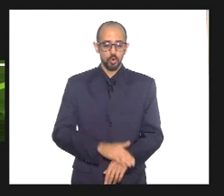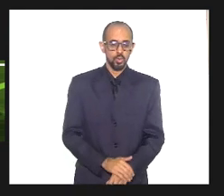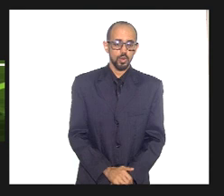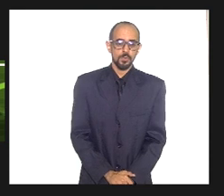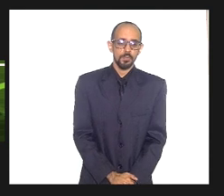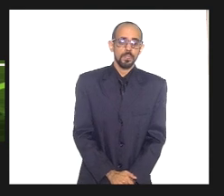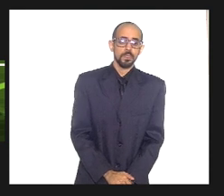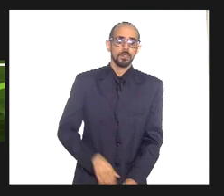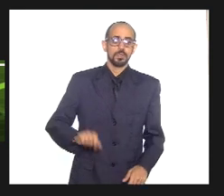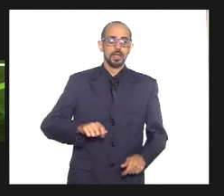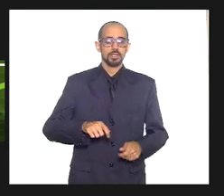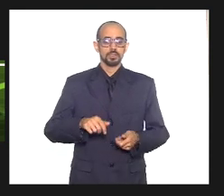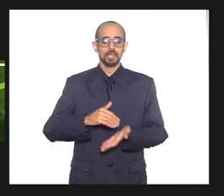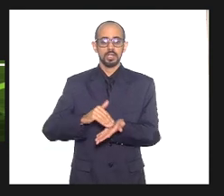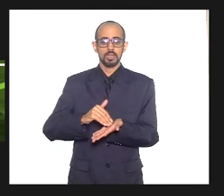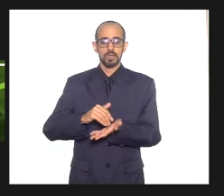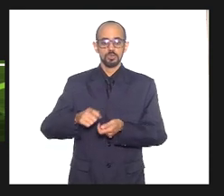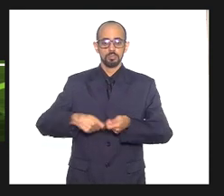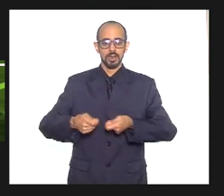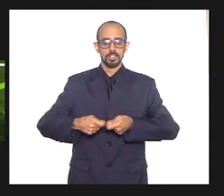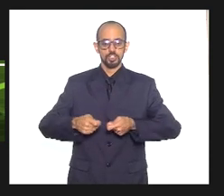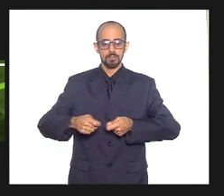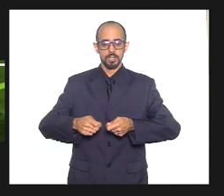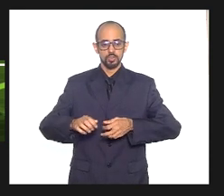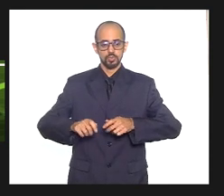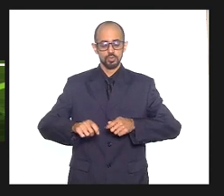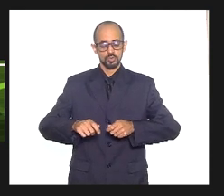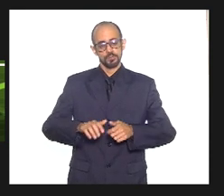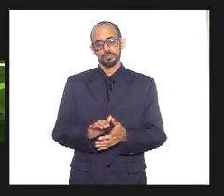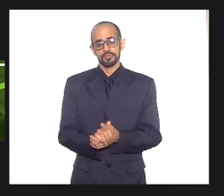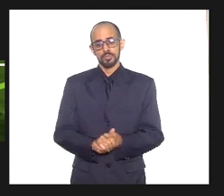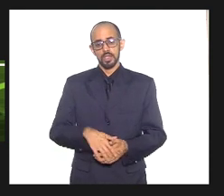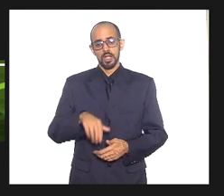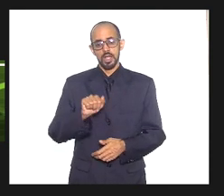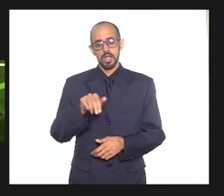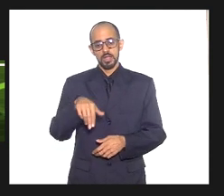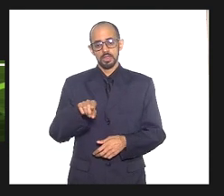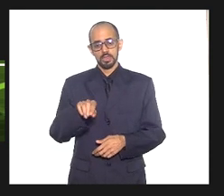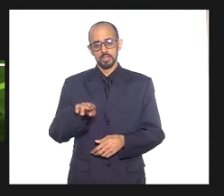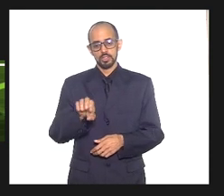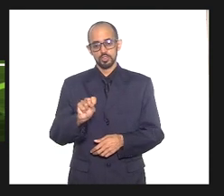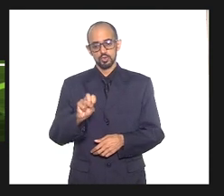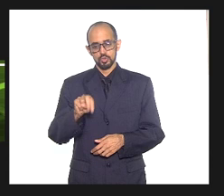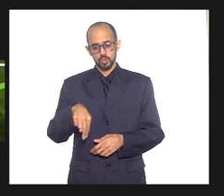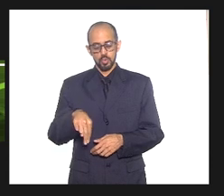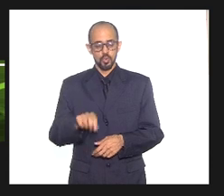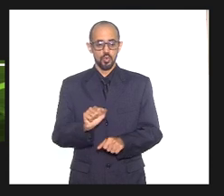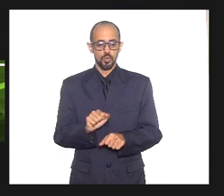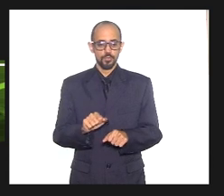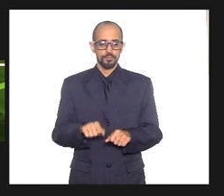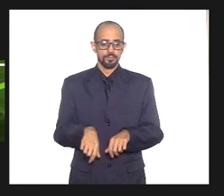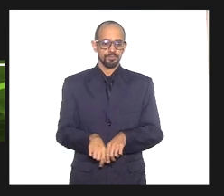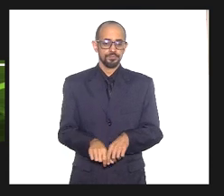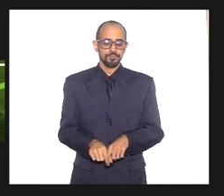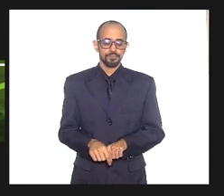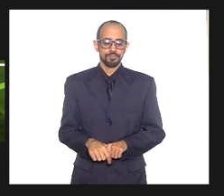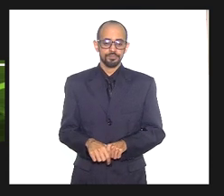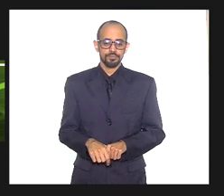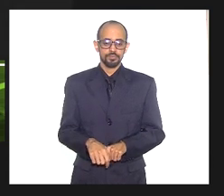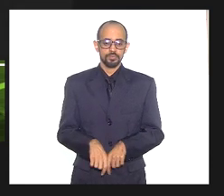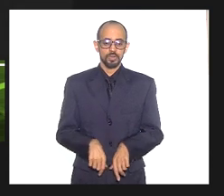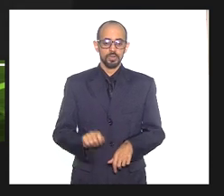Secretaria de Planejamento e Gestão, Anderson Montizone, subsecretário de Planejamento e Gestão do Orçamento,